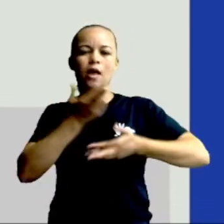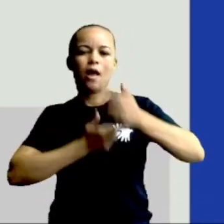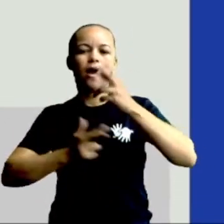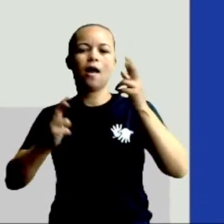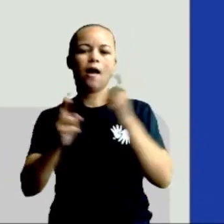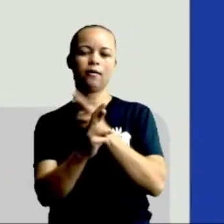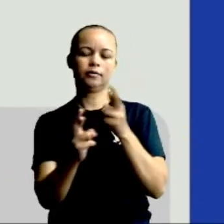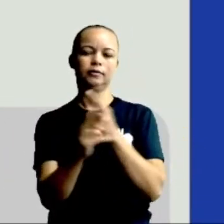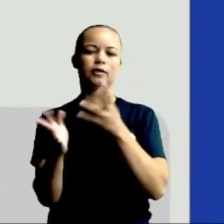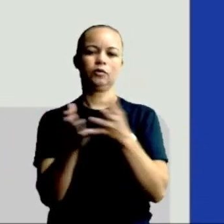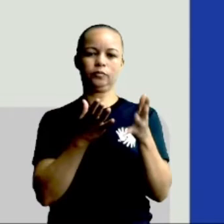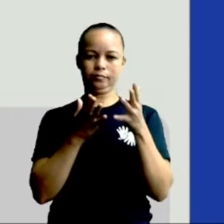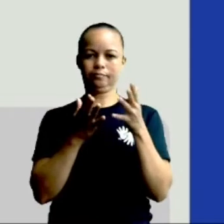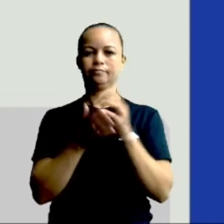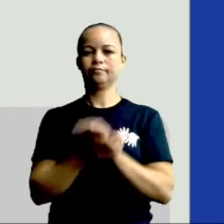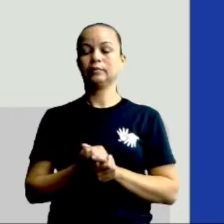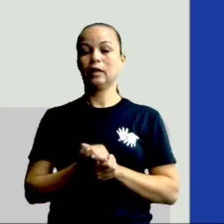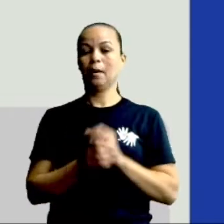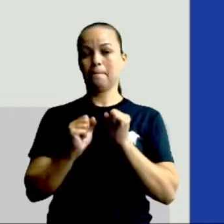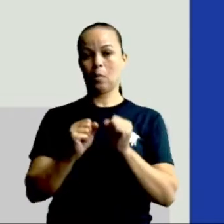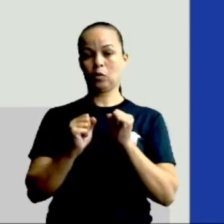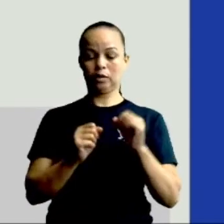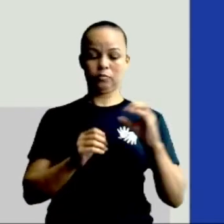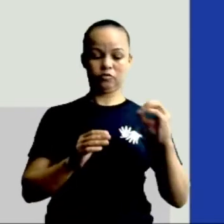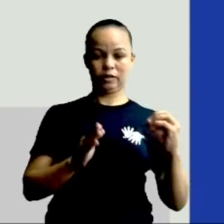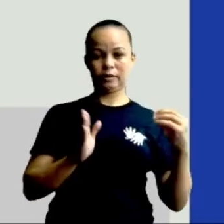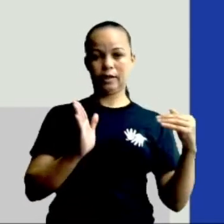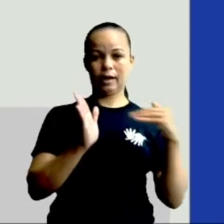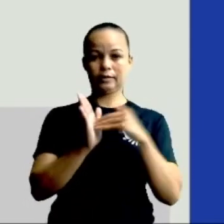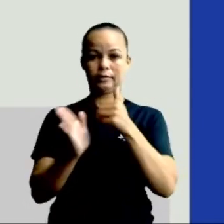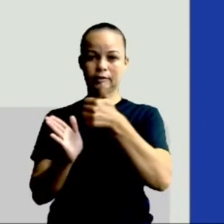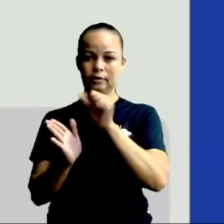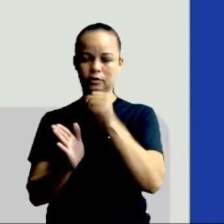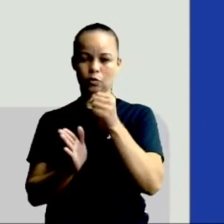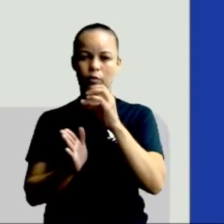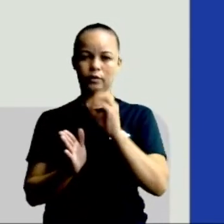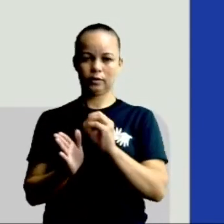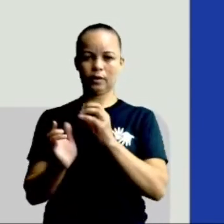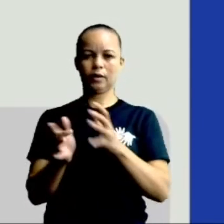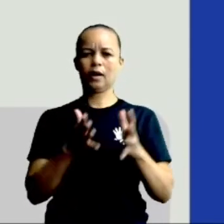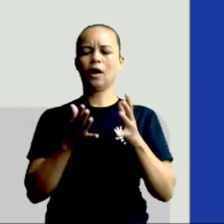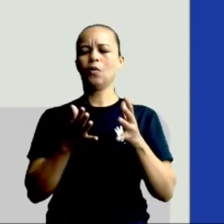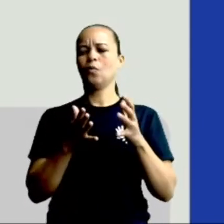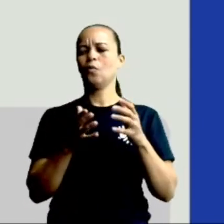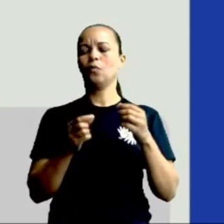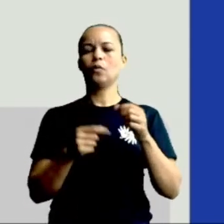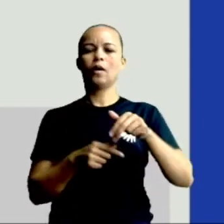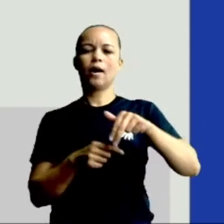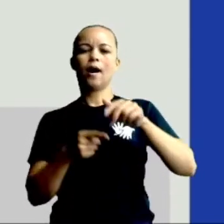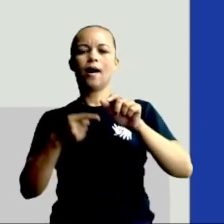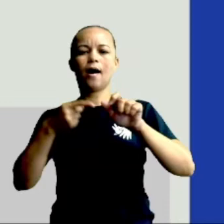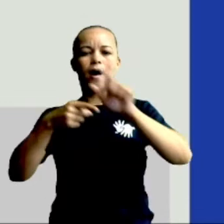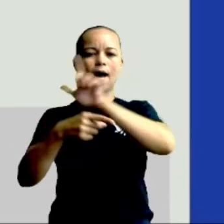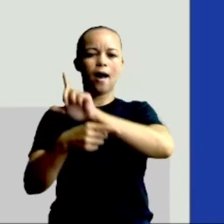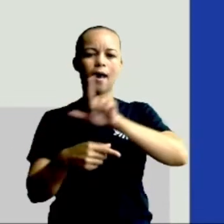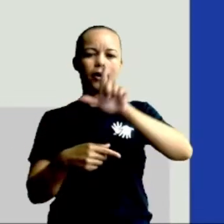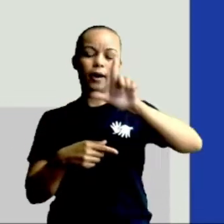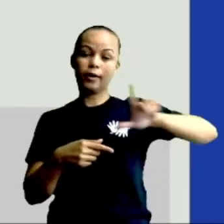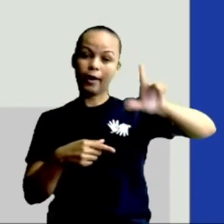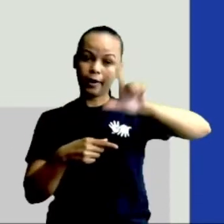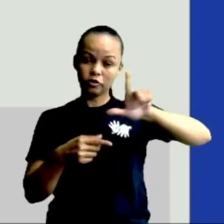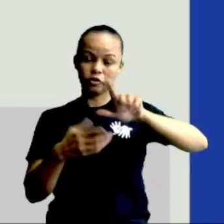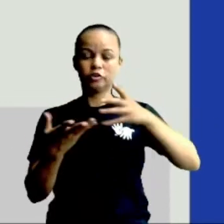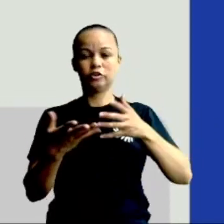ao meridiano de Greenwich, podendo variar de 0 grau a 180 graus a oeste ou de 0 grau a